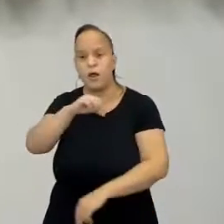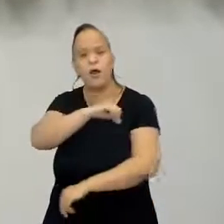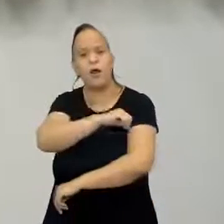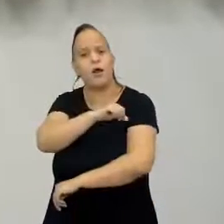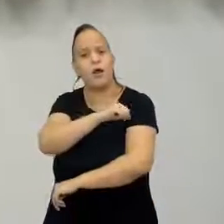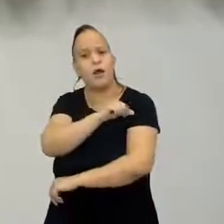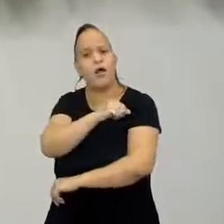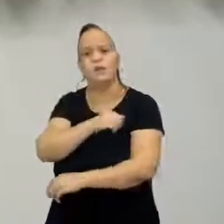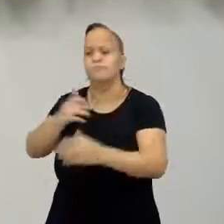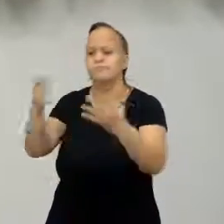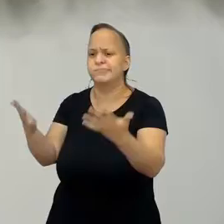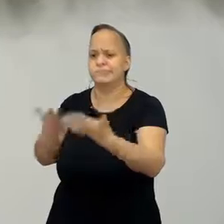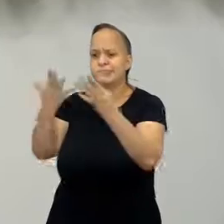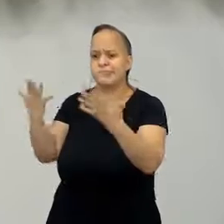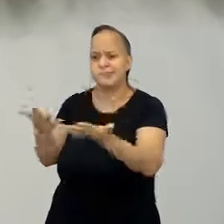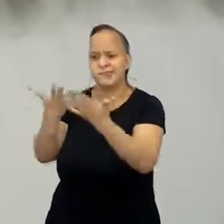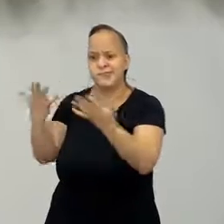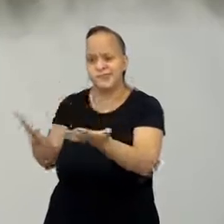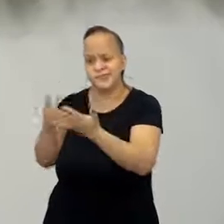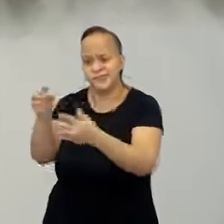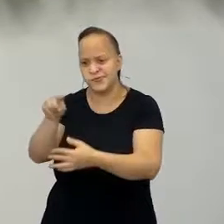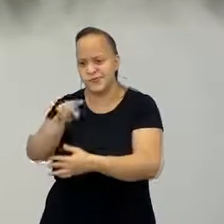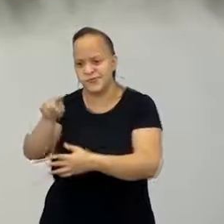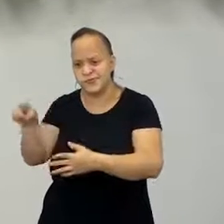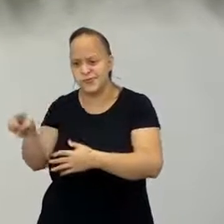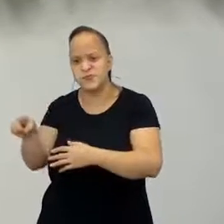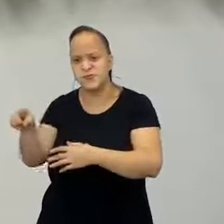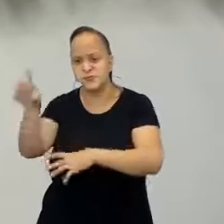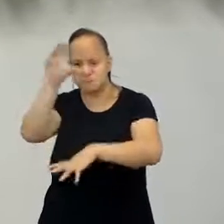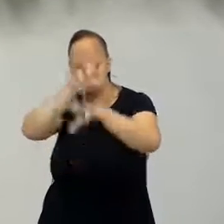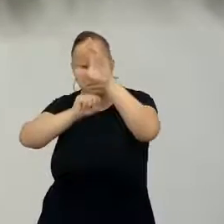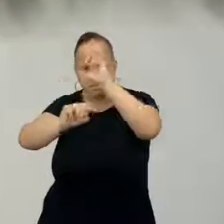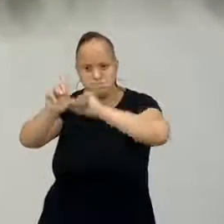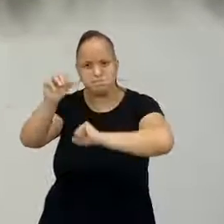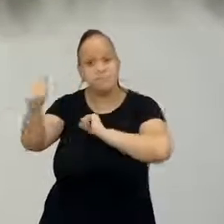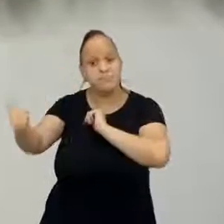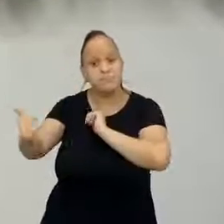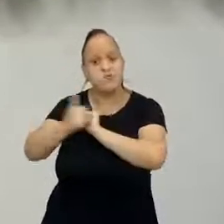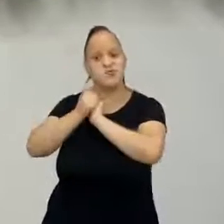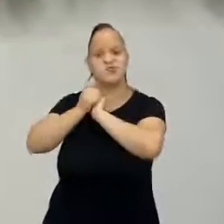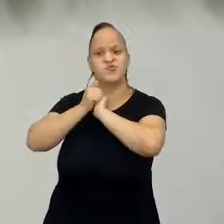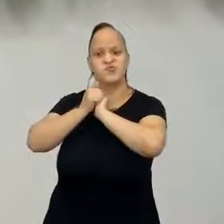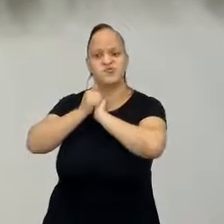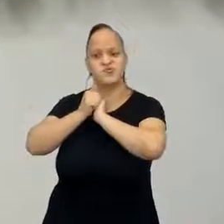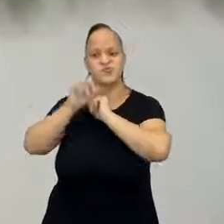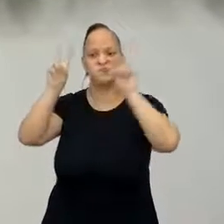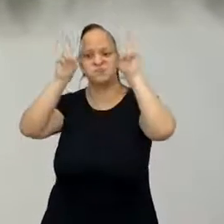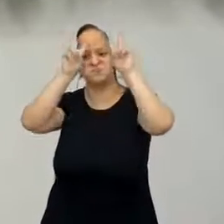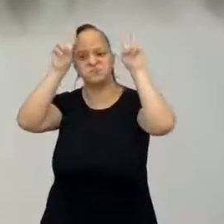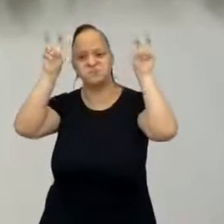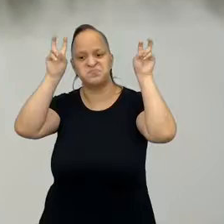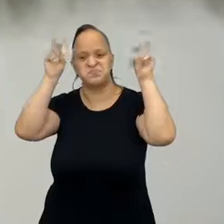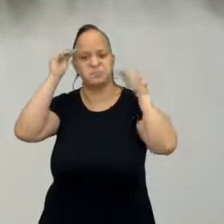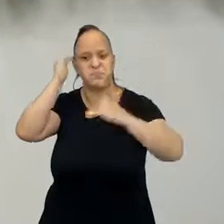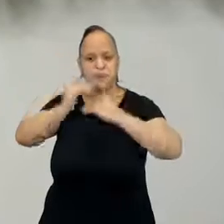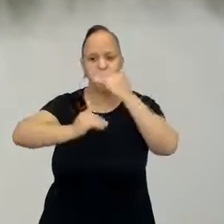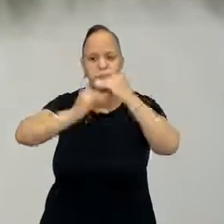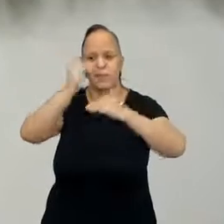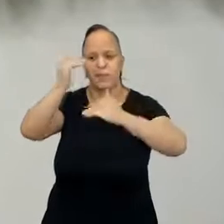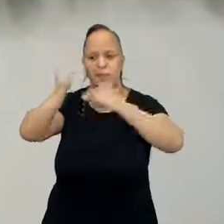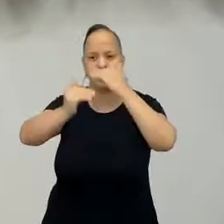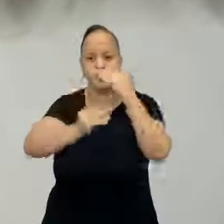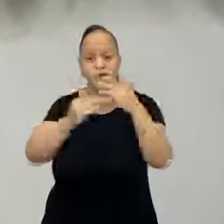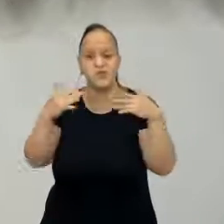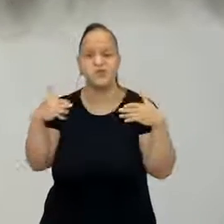também acompanhem o momento do aprendizado e aquele tema que será desenvolvido a partir da habilidade.